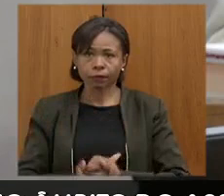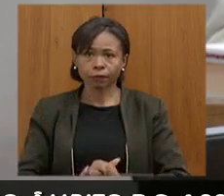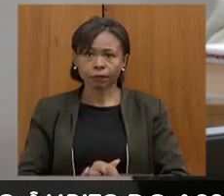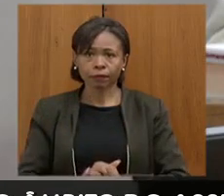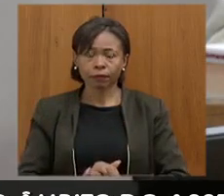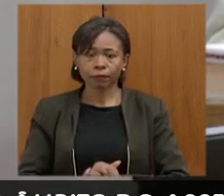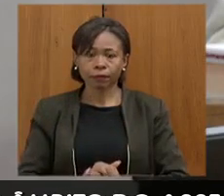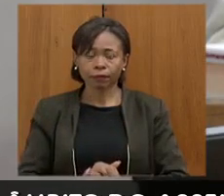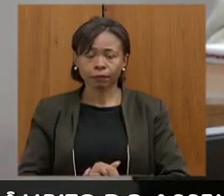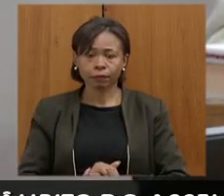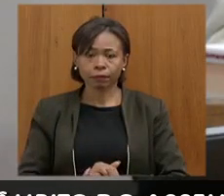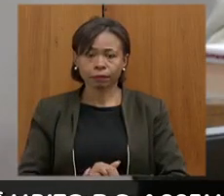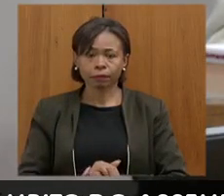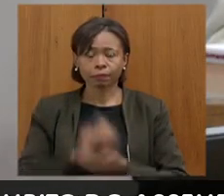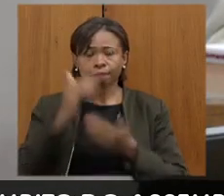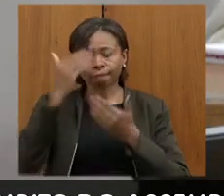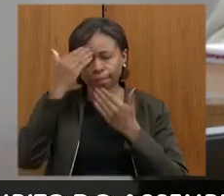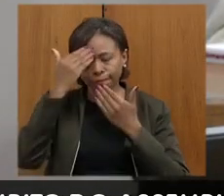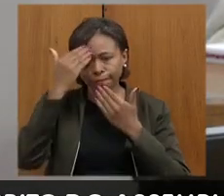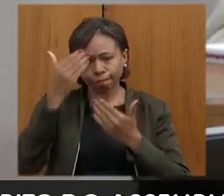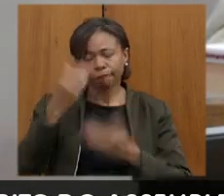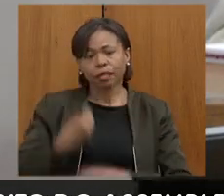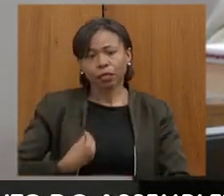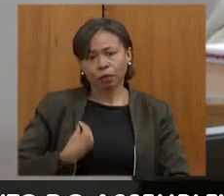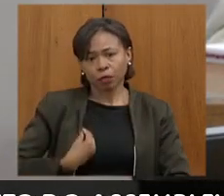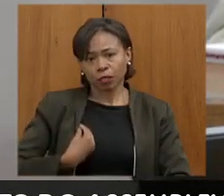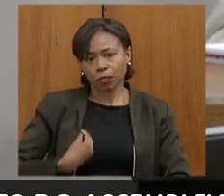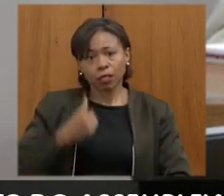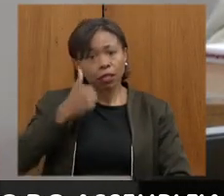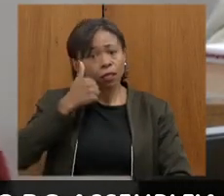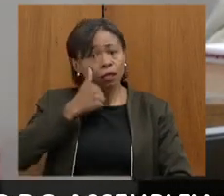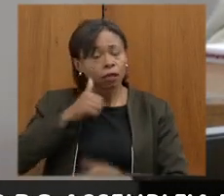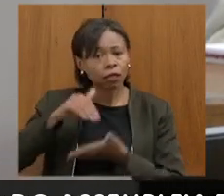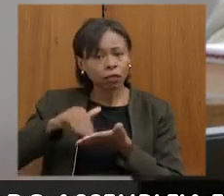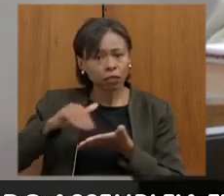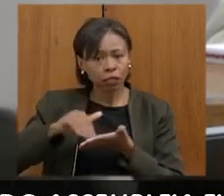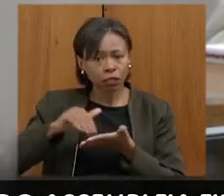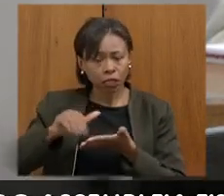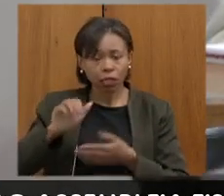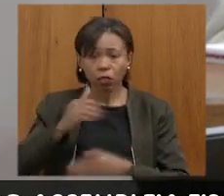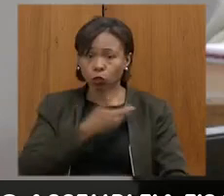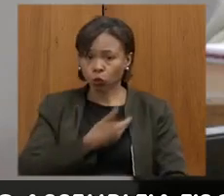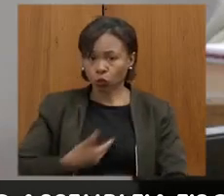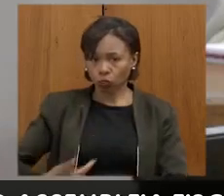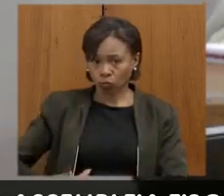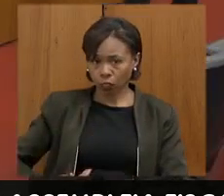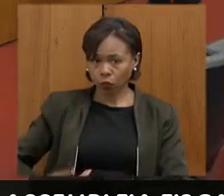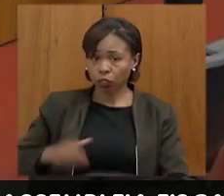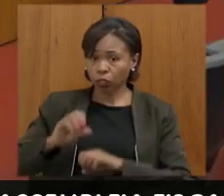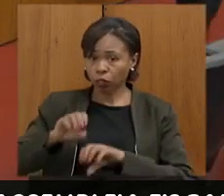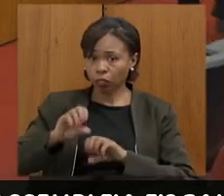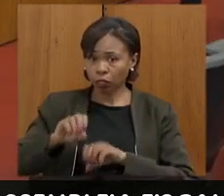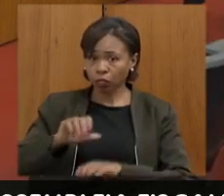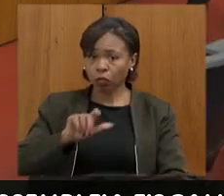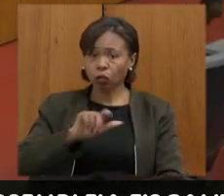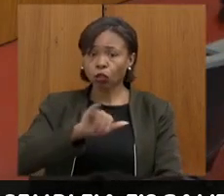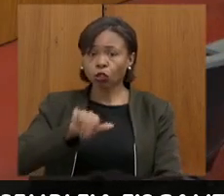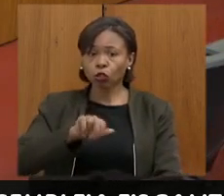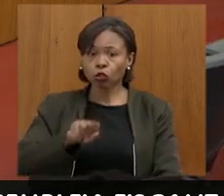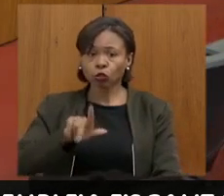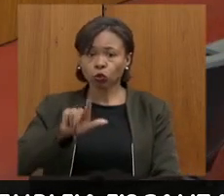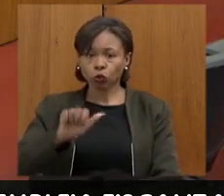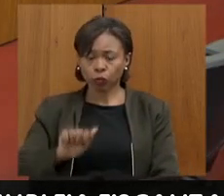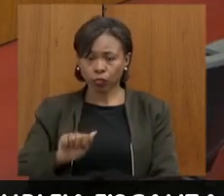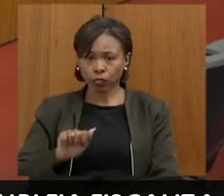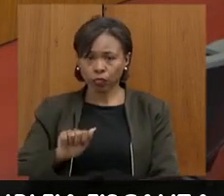registra e agradece a presença da secretária de Estado da Educação, Júlia Figueiredo Goitacá Santana, que